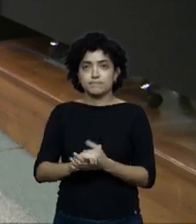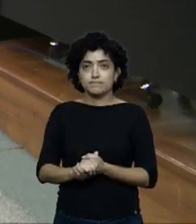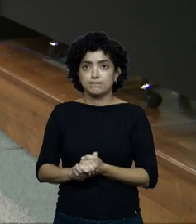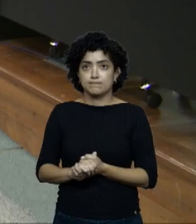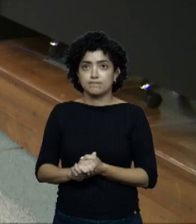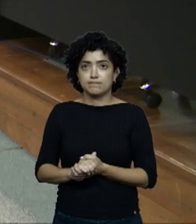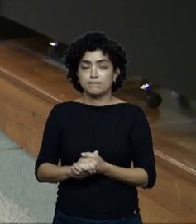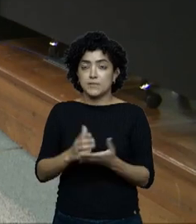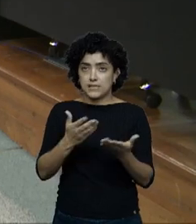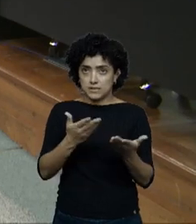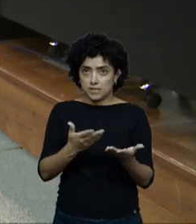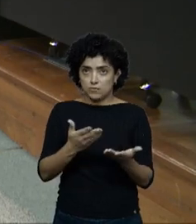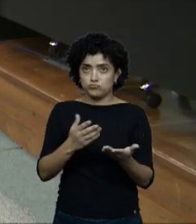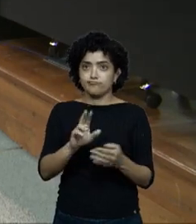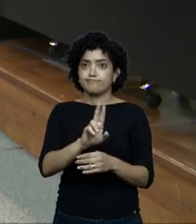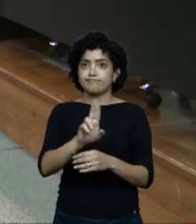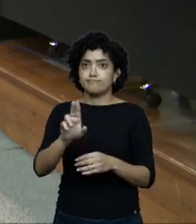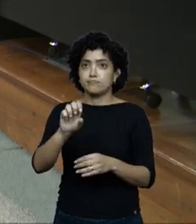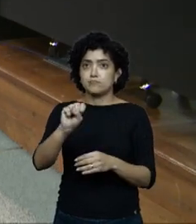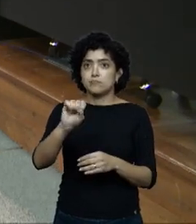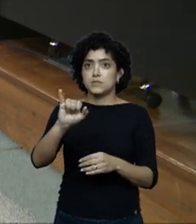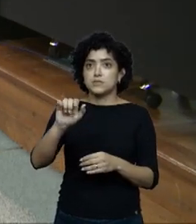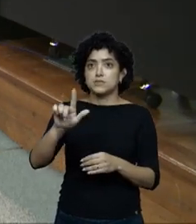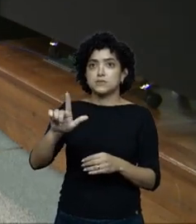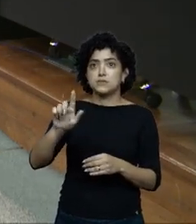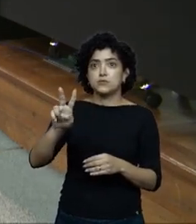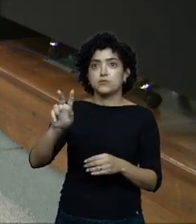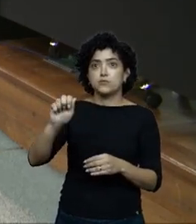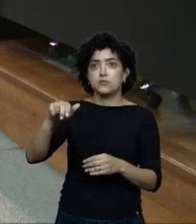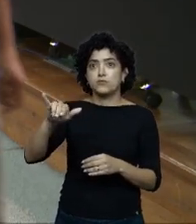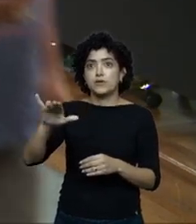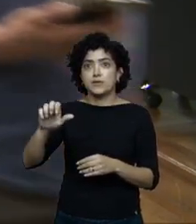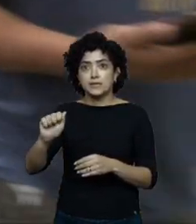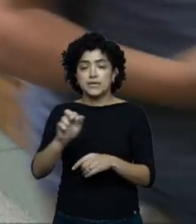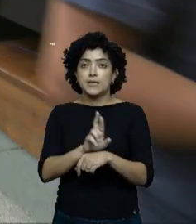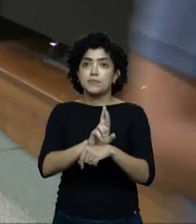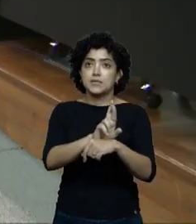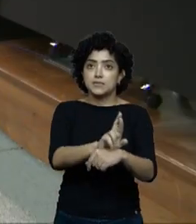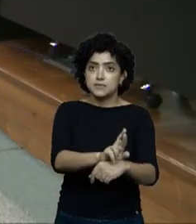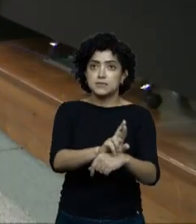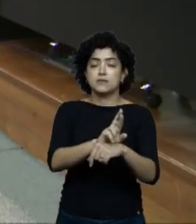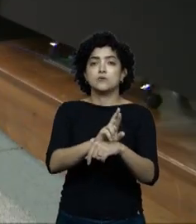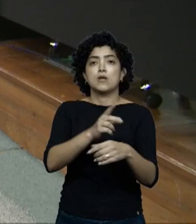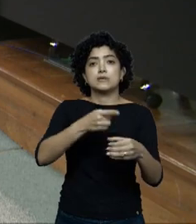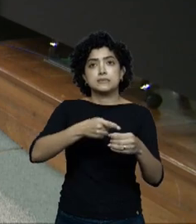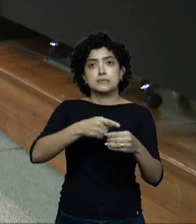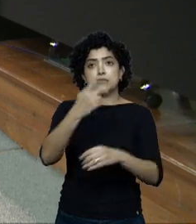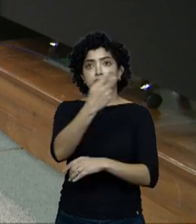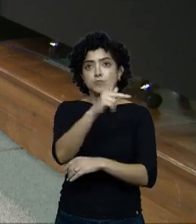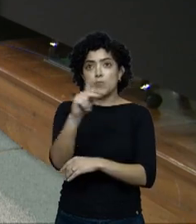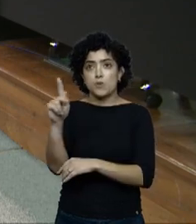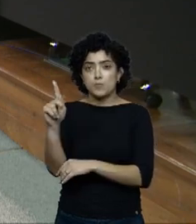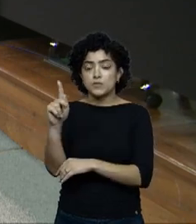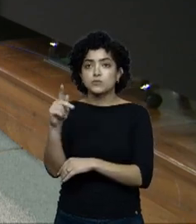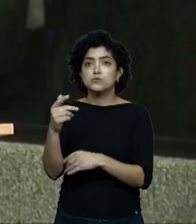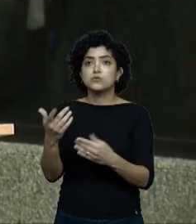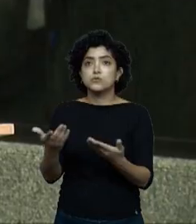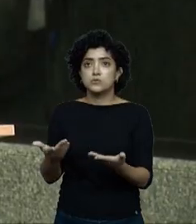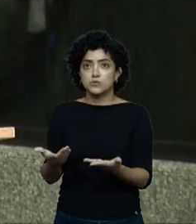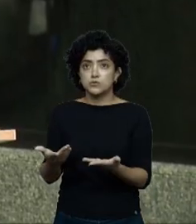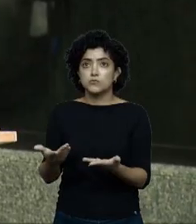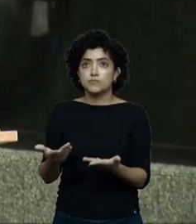bom então eu me chamo Silvio eu não estou aqui representando a Regional de Palmitos o e